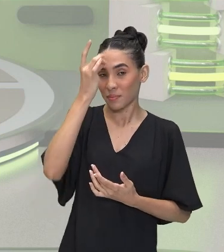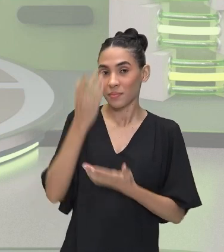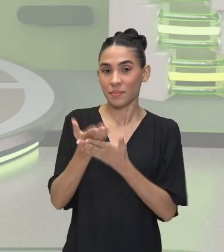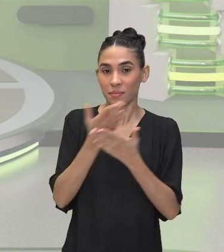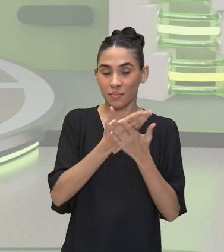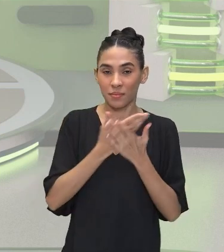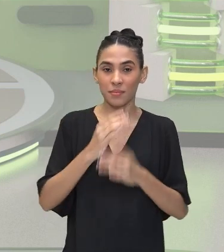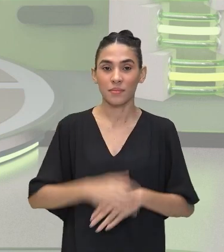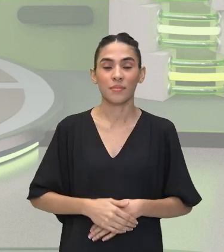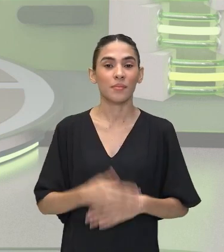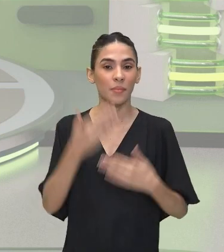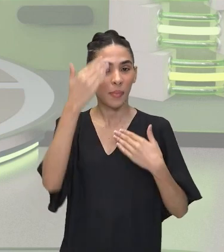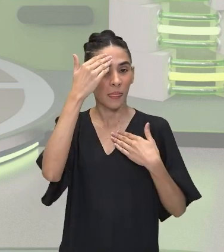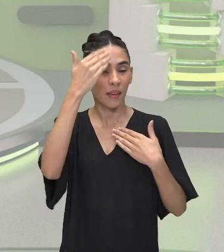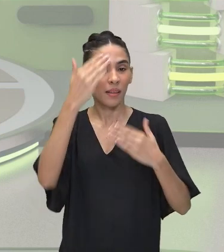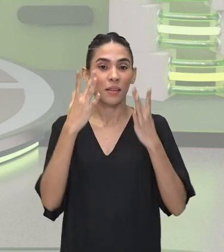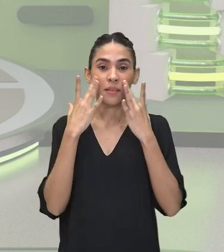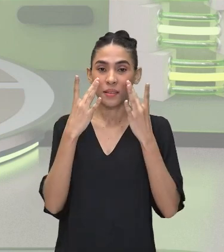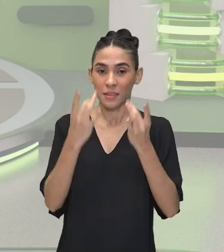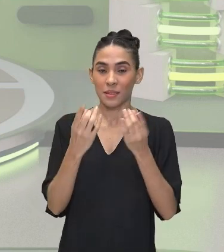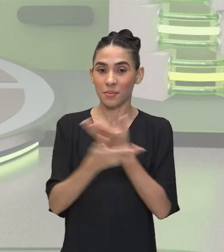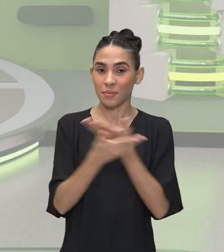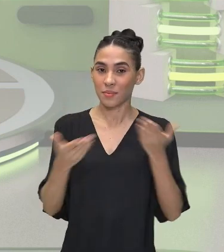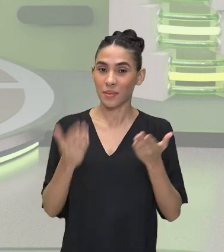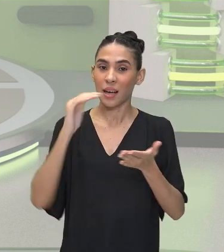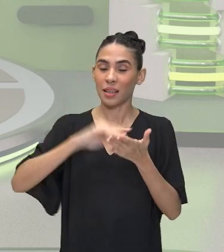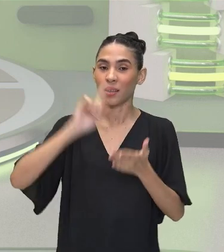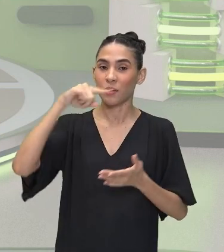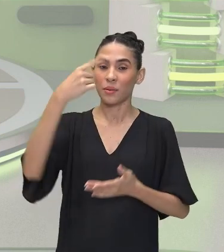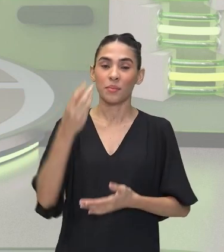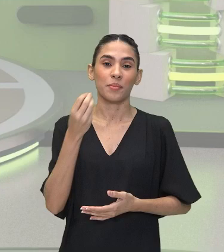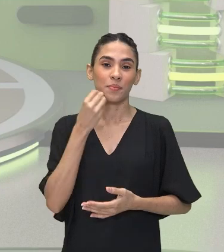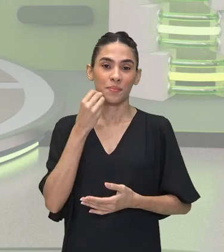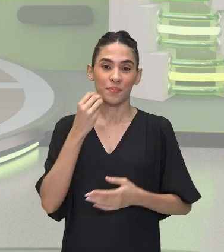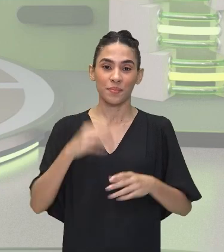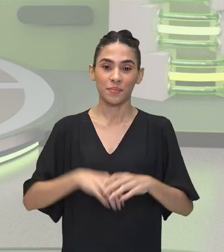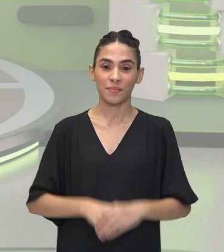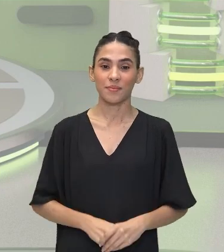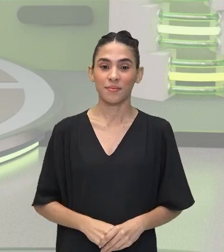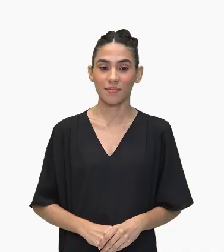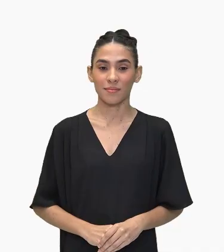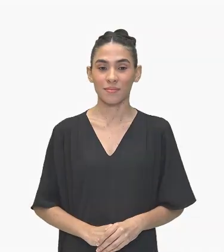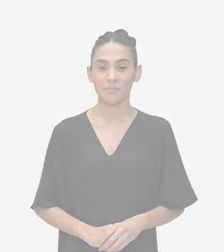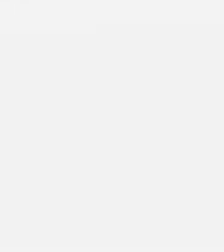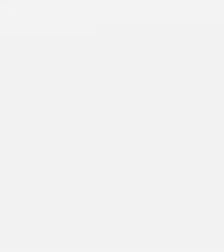tudinho e agradeço a atenção de vocês e até uma próxima oportunidade.